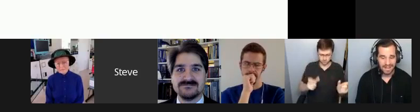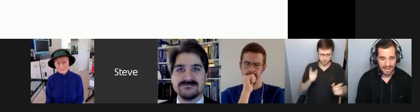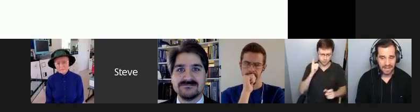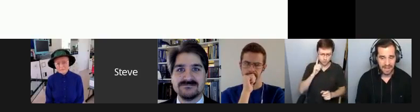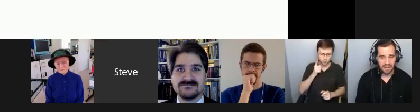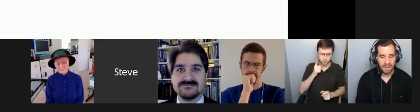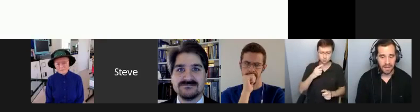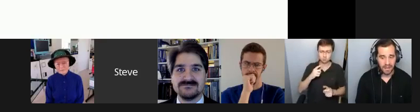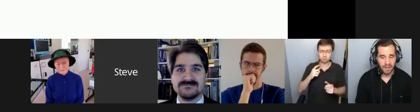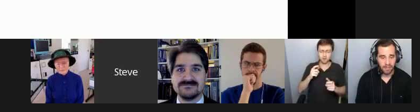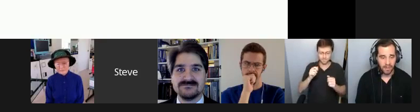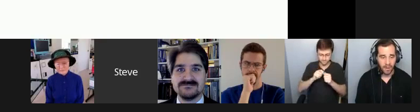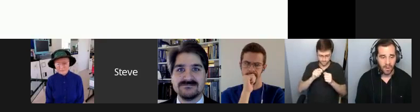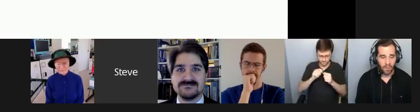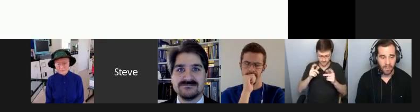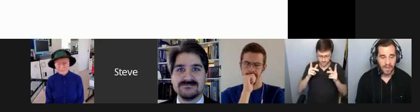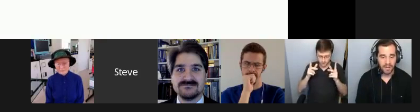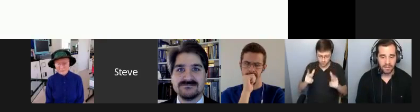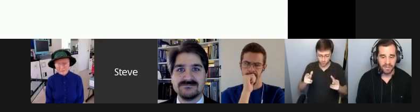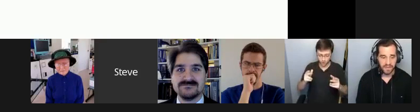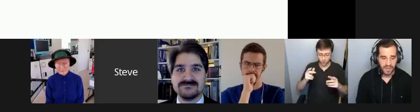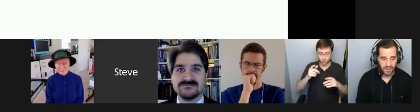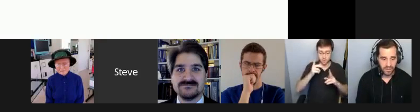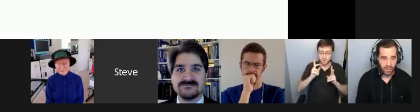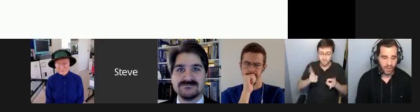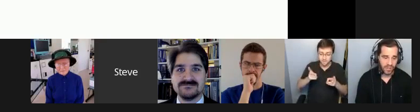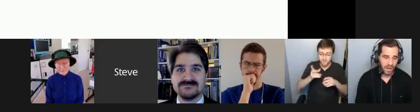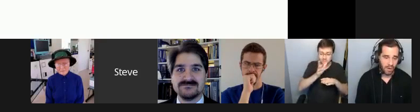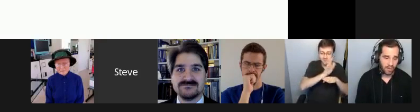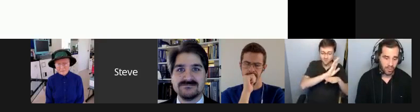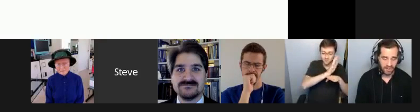writing transcreveriam o mesmo